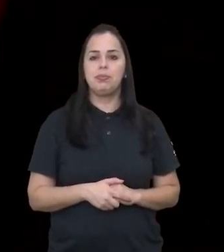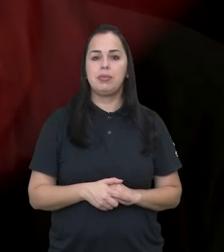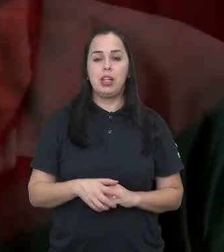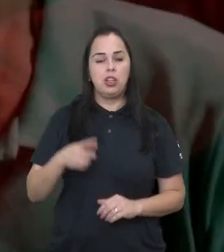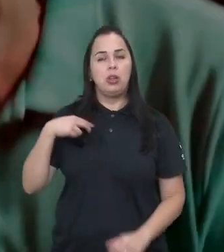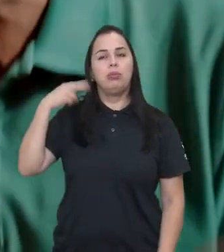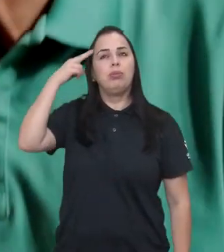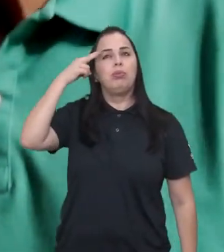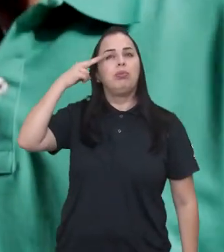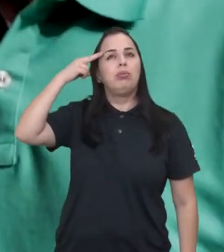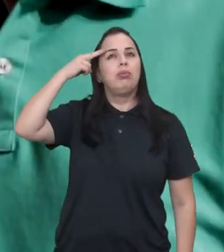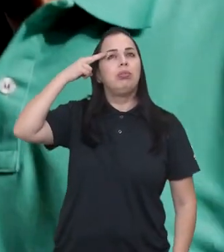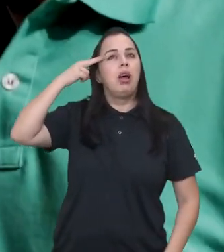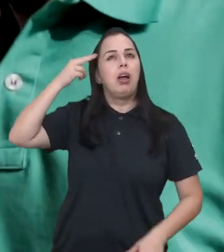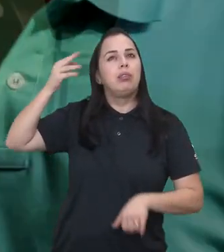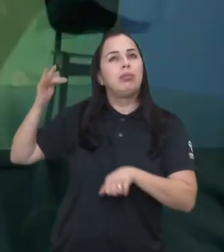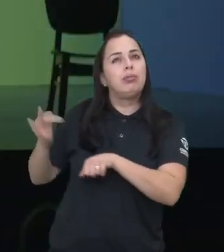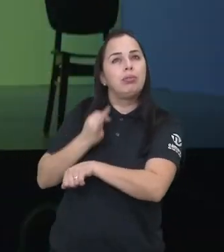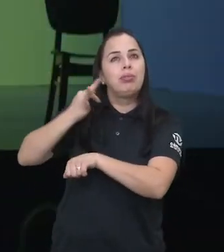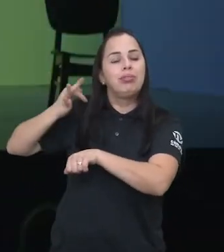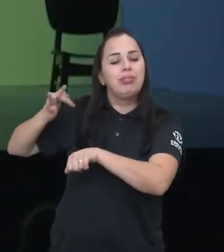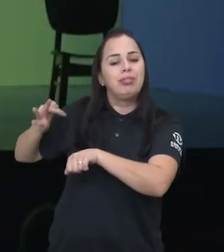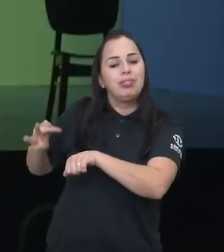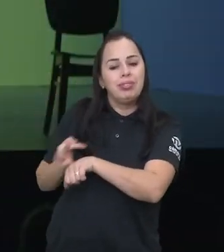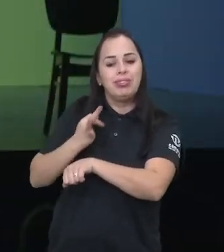dos nossos sonhos.